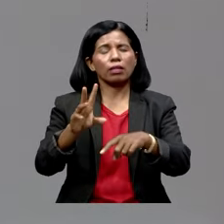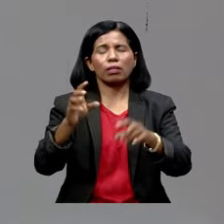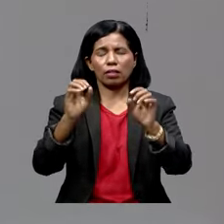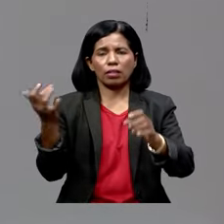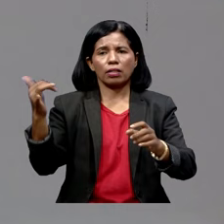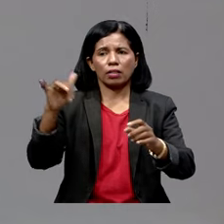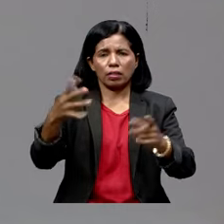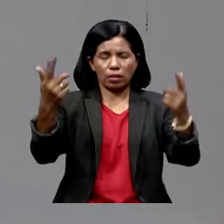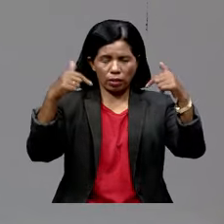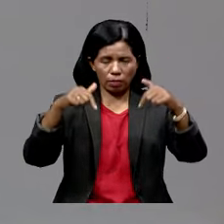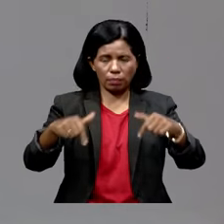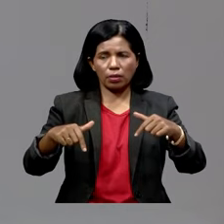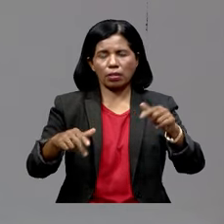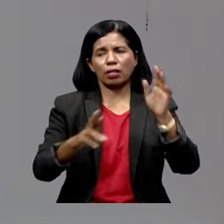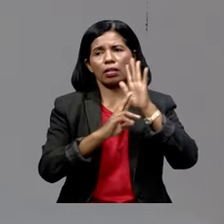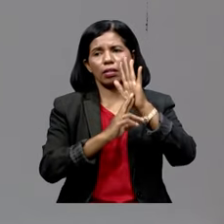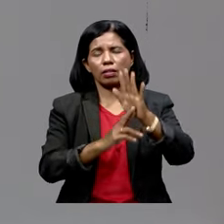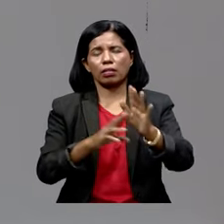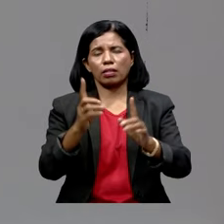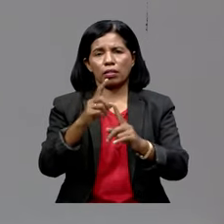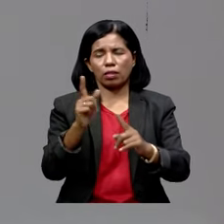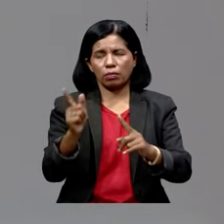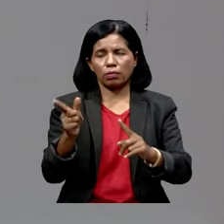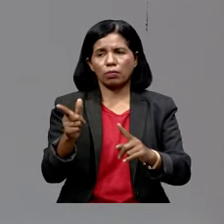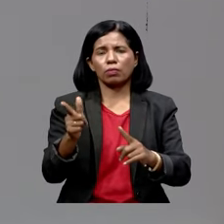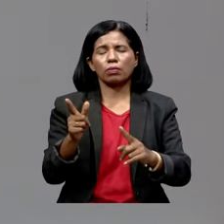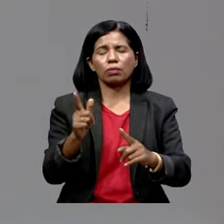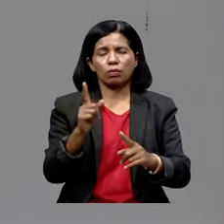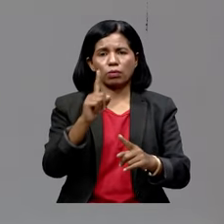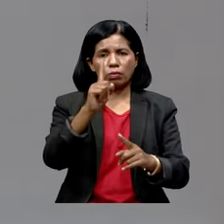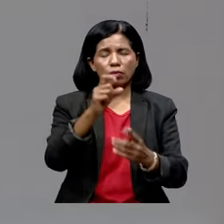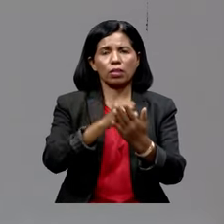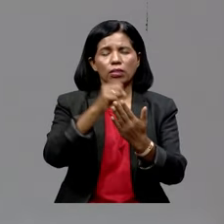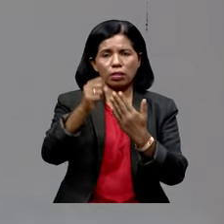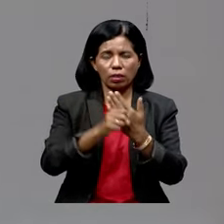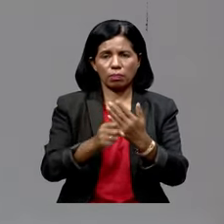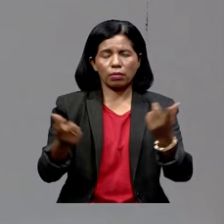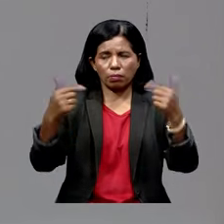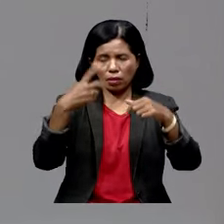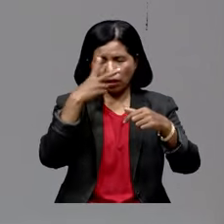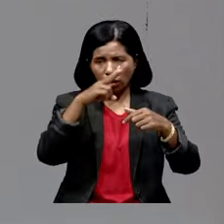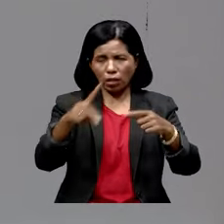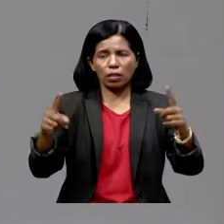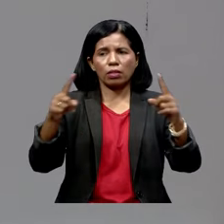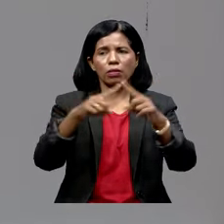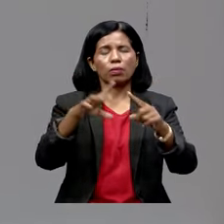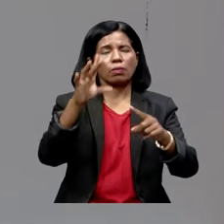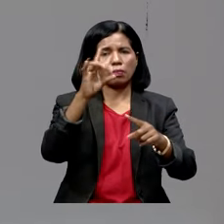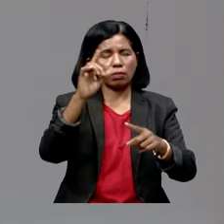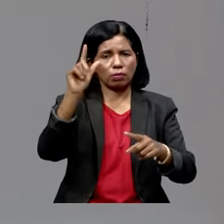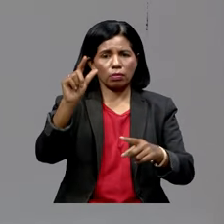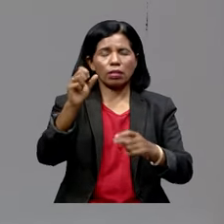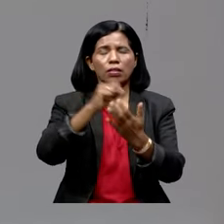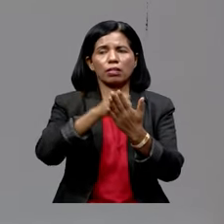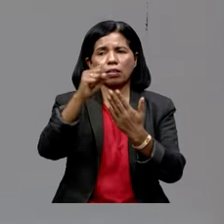sirata marlatorium i dia 1 desembro se mai rafatin ate 8 desembro dia 9